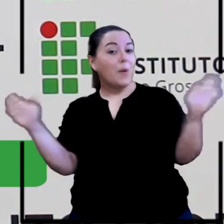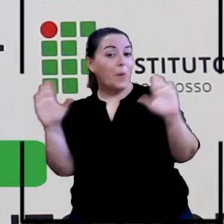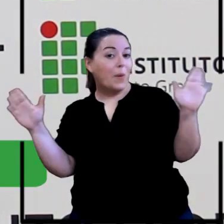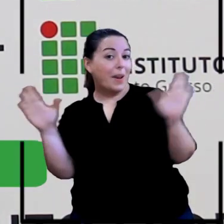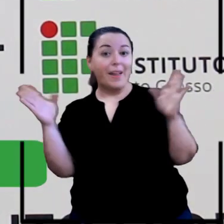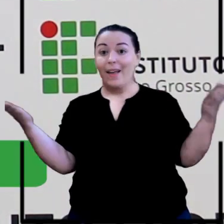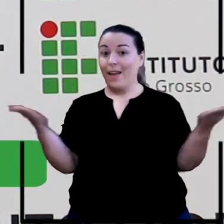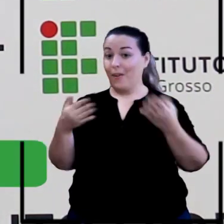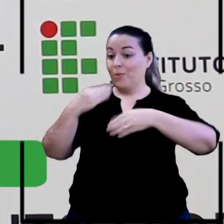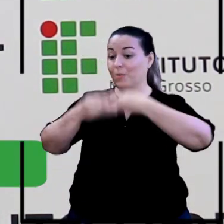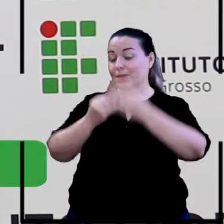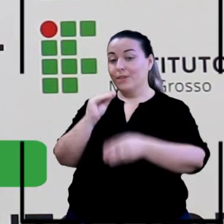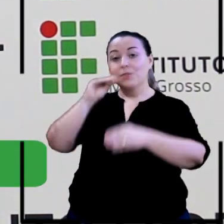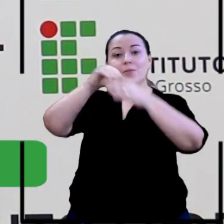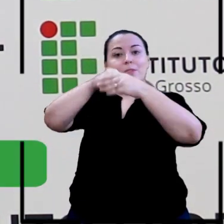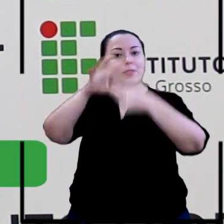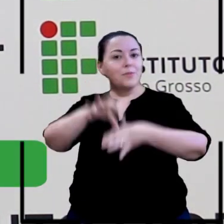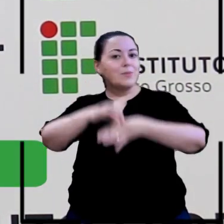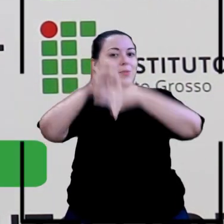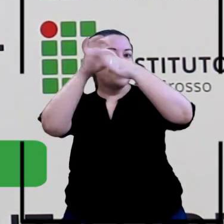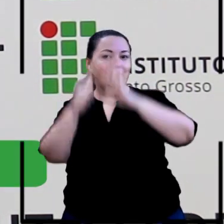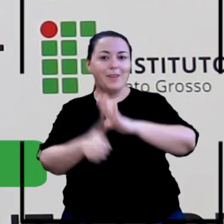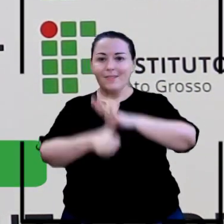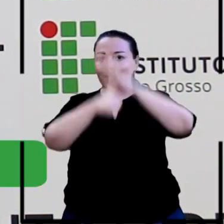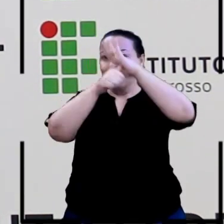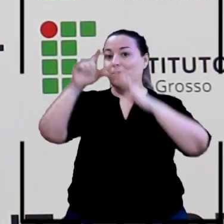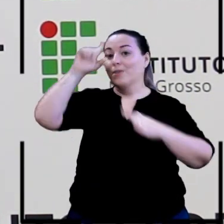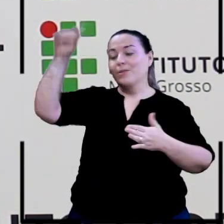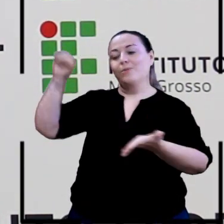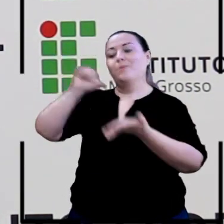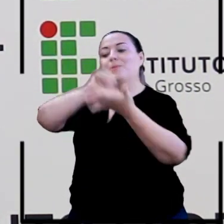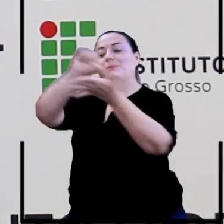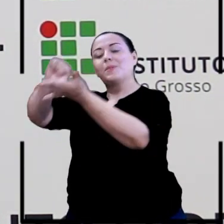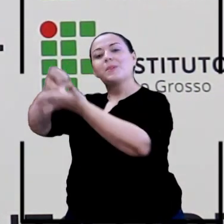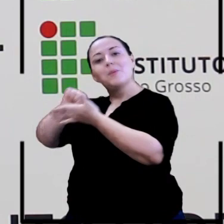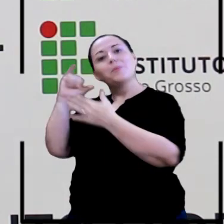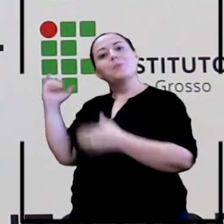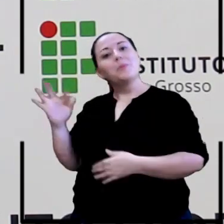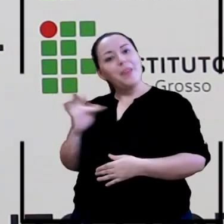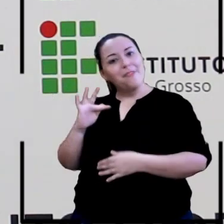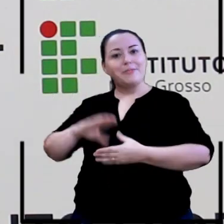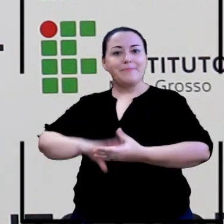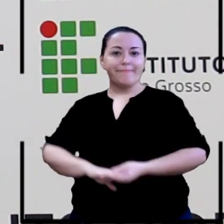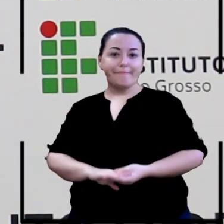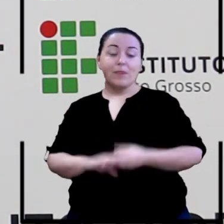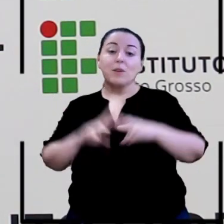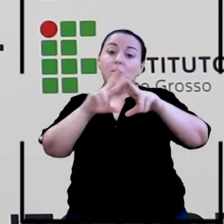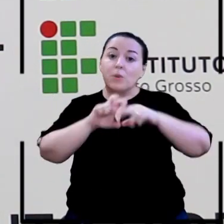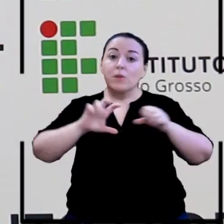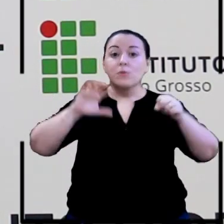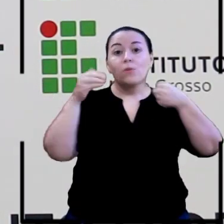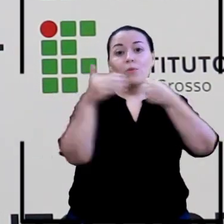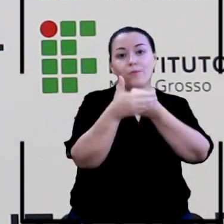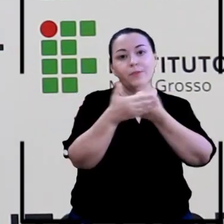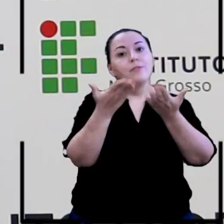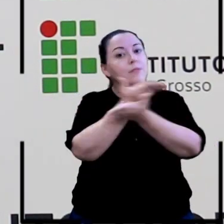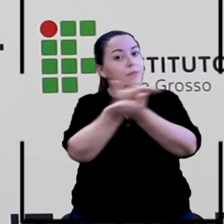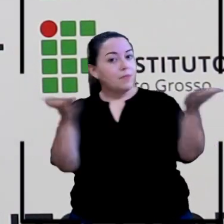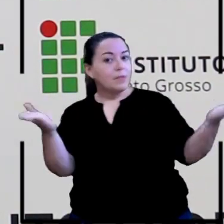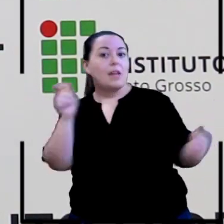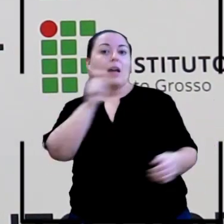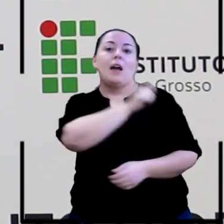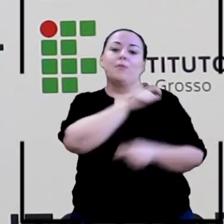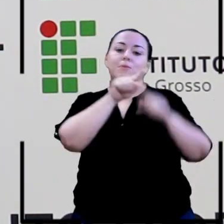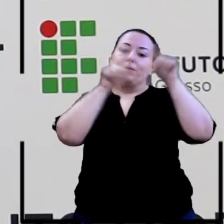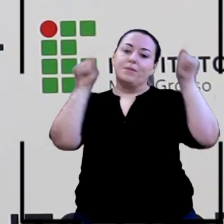comunidade acadêmica, chegou a hora de eleger o reitor e os próximos diretores gerais dos campi do IFMT. Por conta do distanciamento social, você,